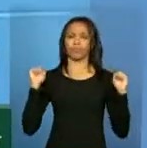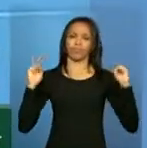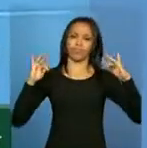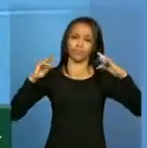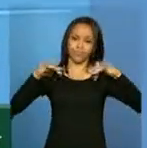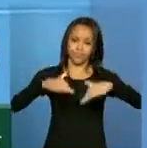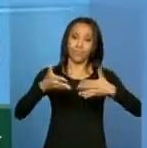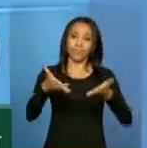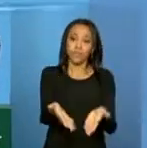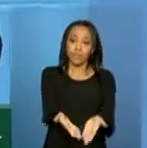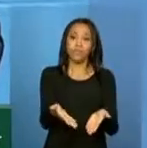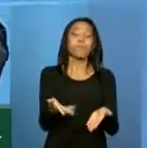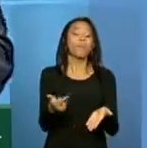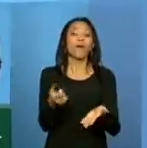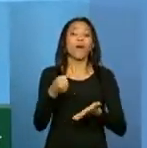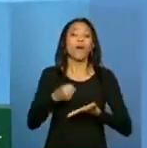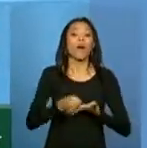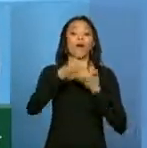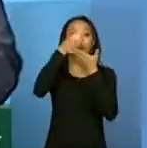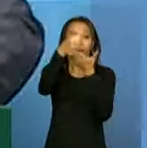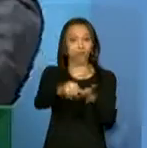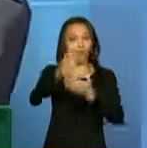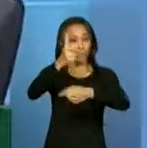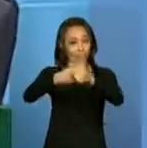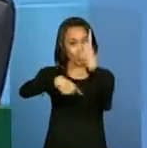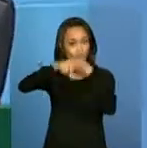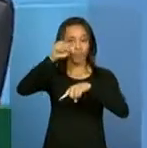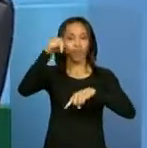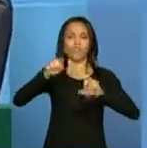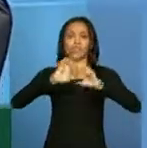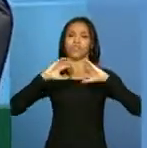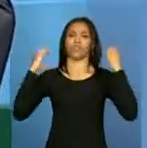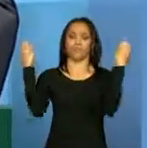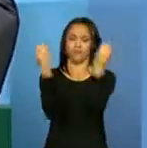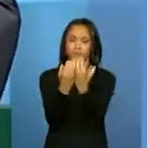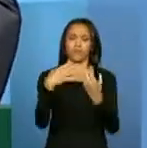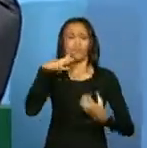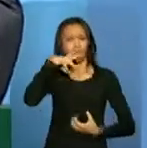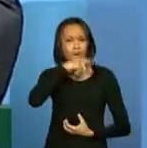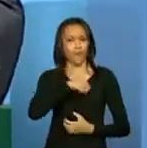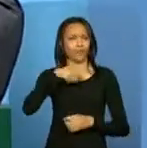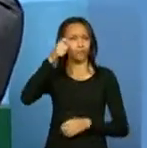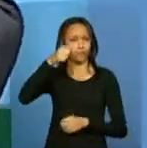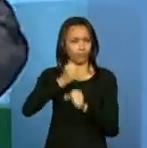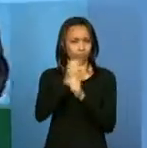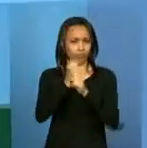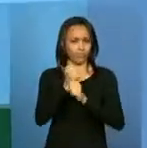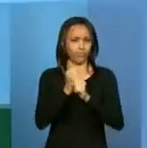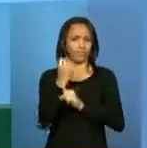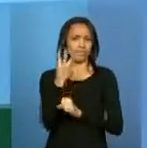de alguma forma ou outra, contribuir para o sucesso dessa conferência. E eu acho que